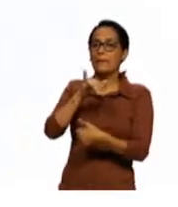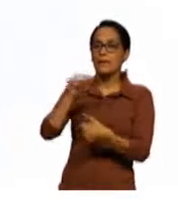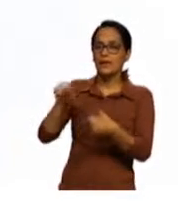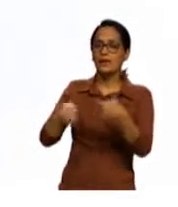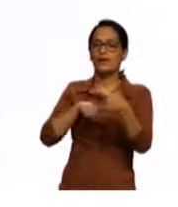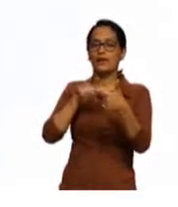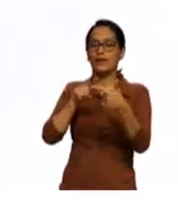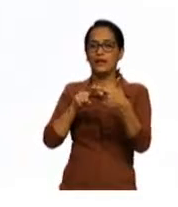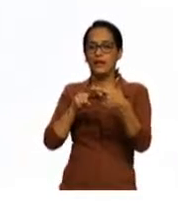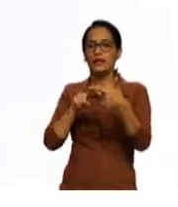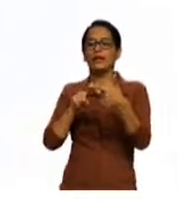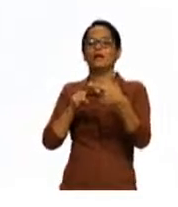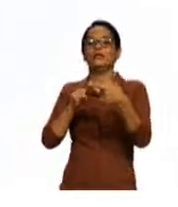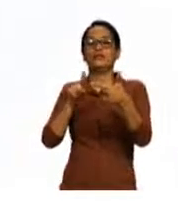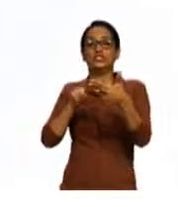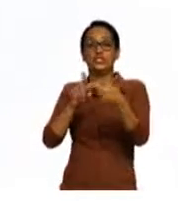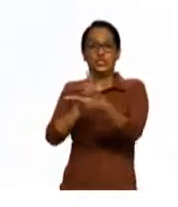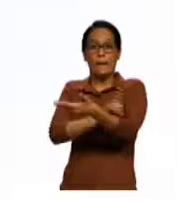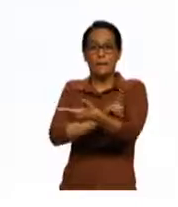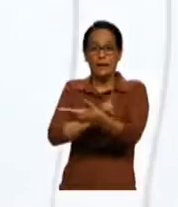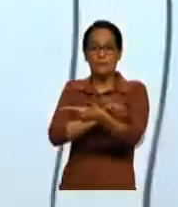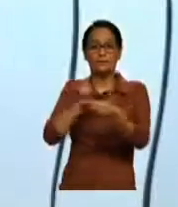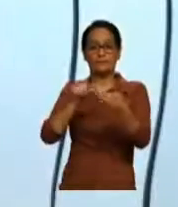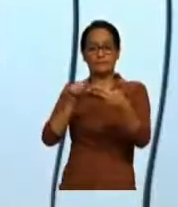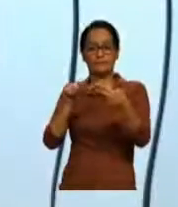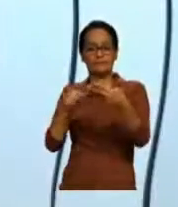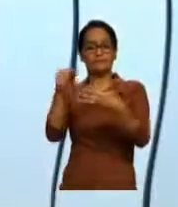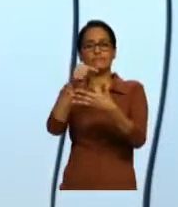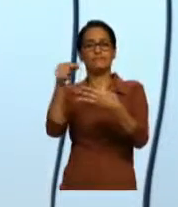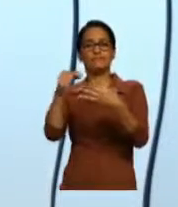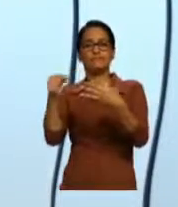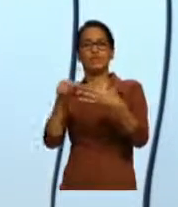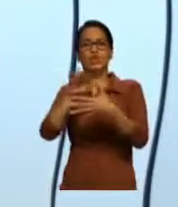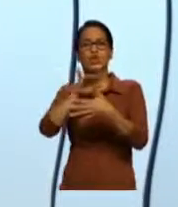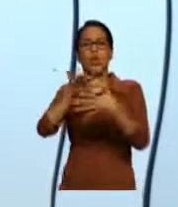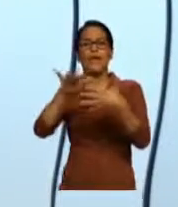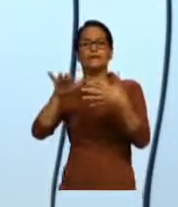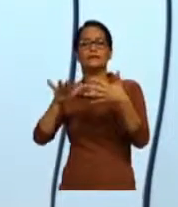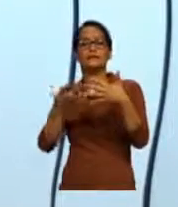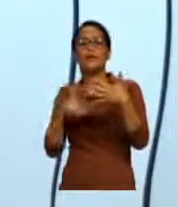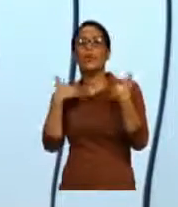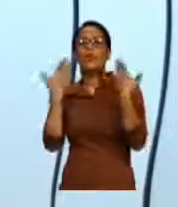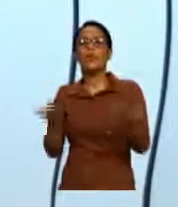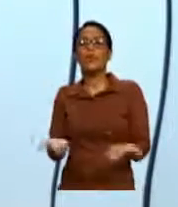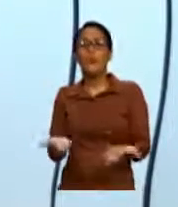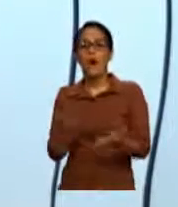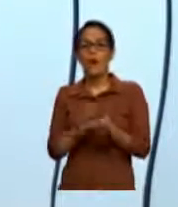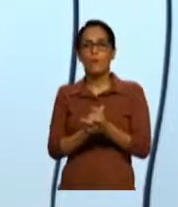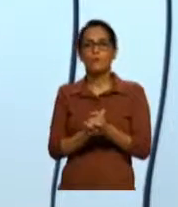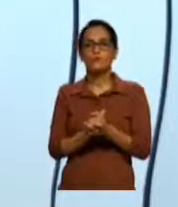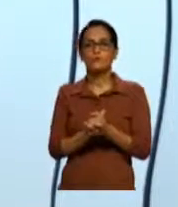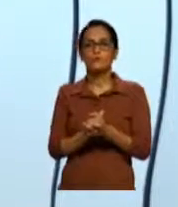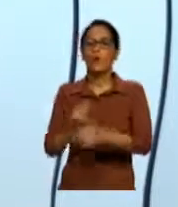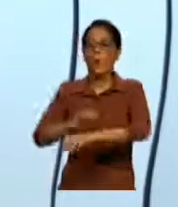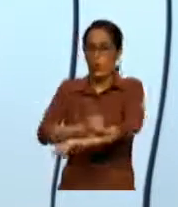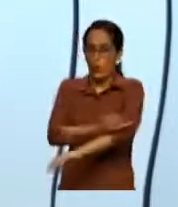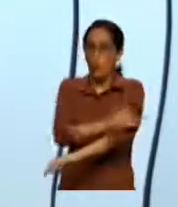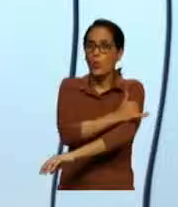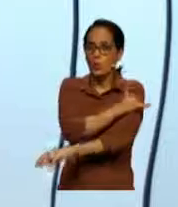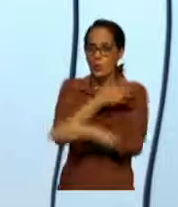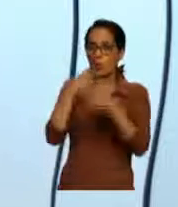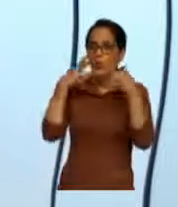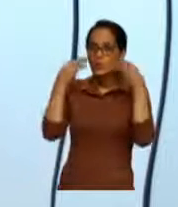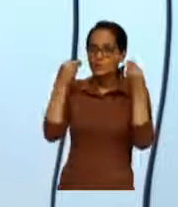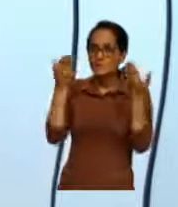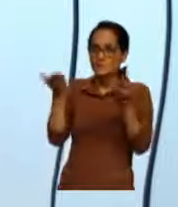diabetes, escorbuto e fenilcetonúria. Então, gente, o que está mostrando ali? A obesidade dele. Se